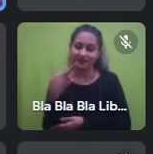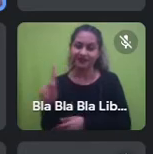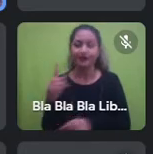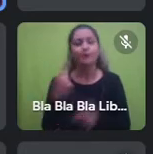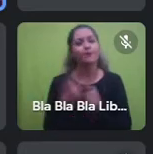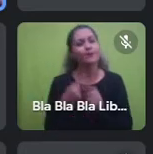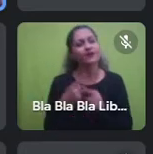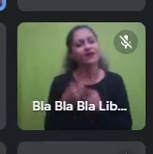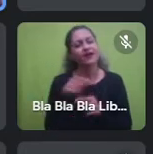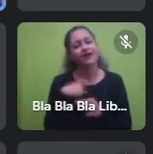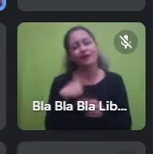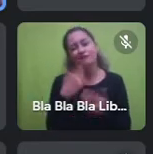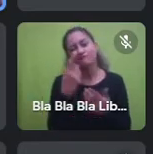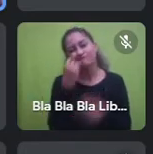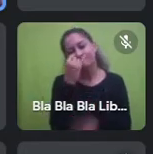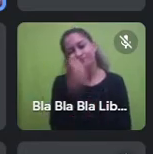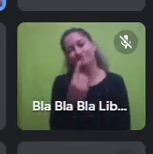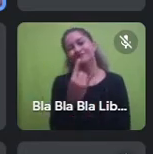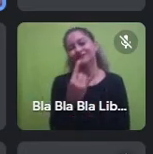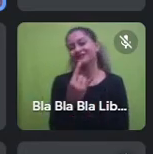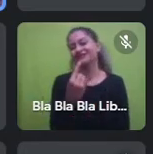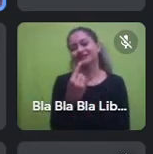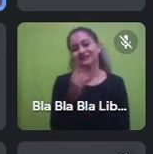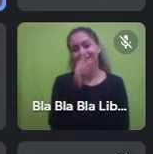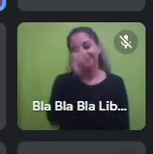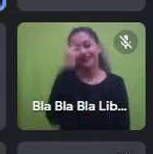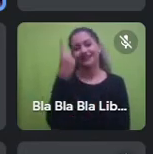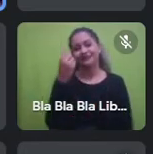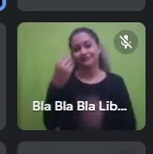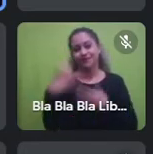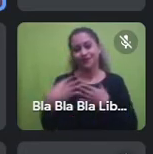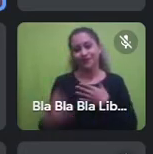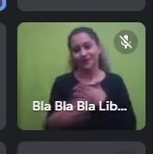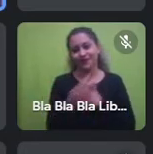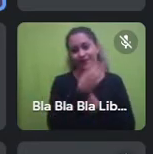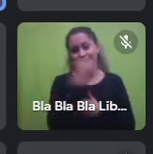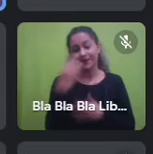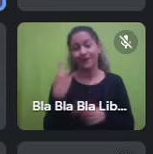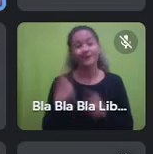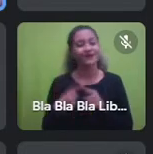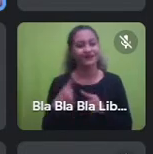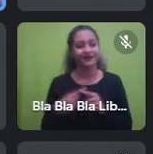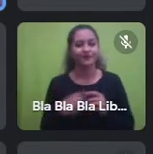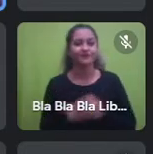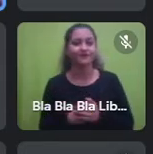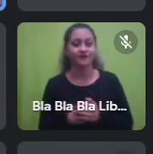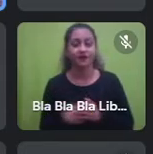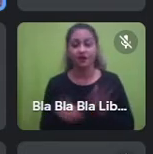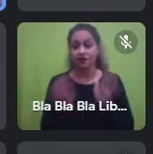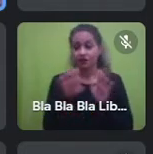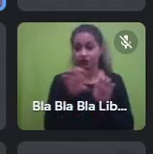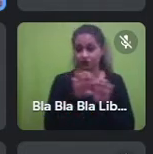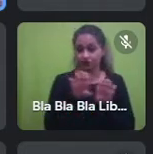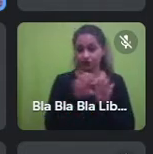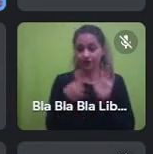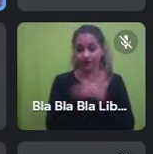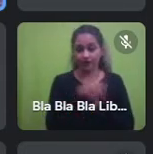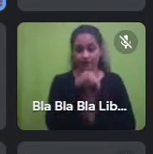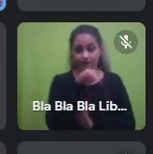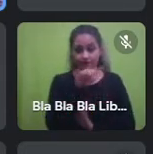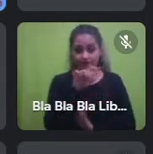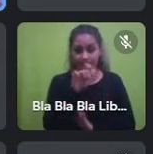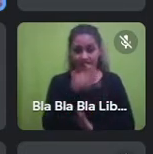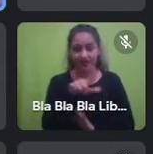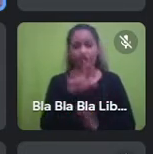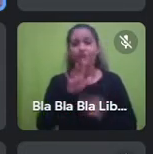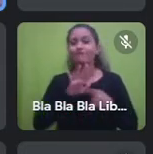estou namorando pra caramba essa ideia? Porque, vejam bem, as estruturas metálicas, elas